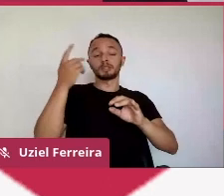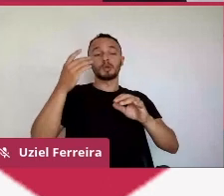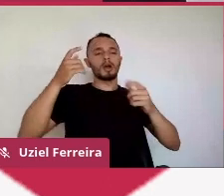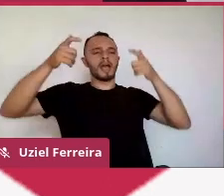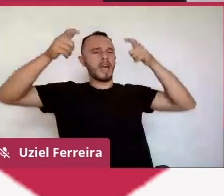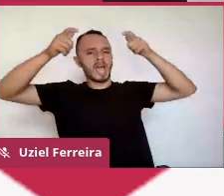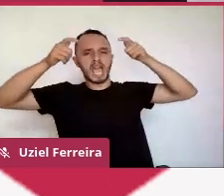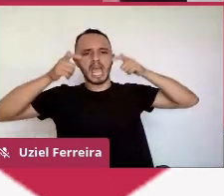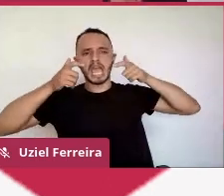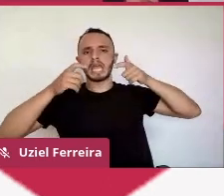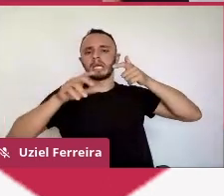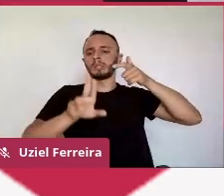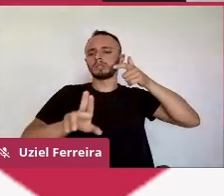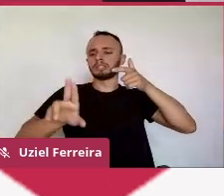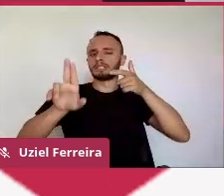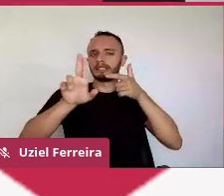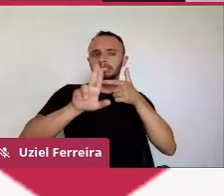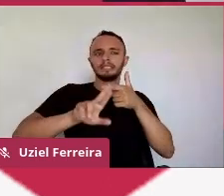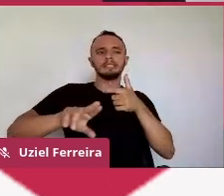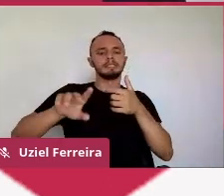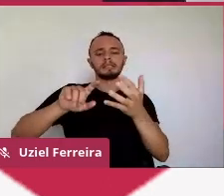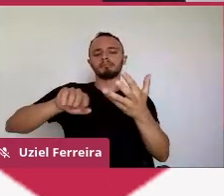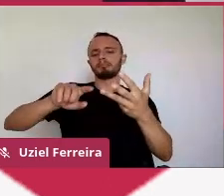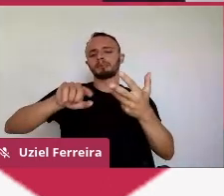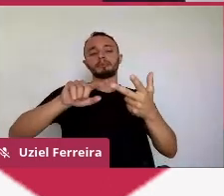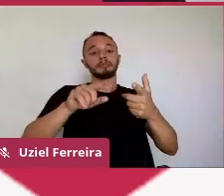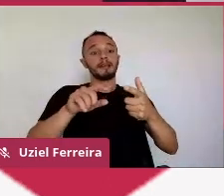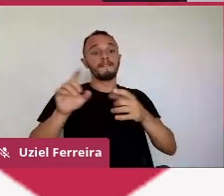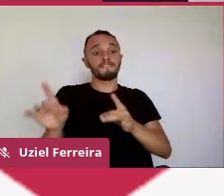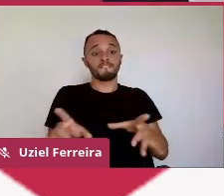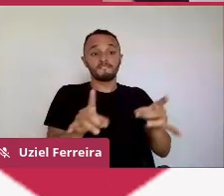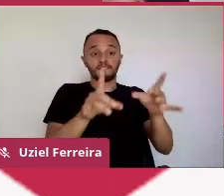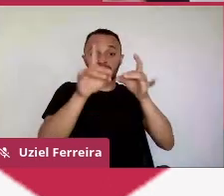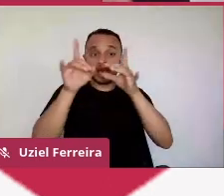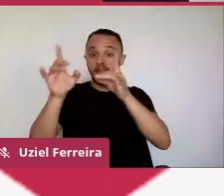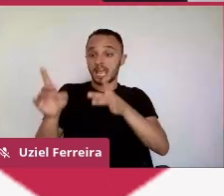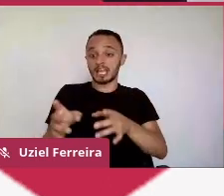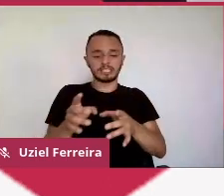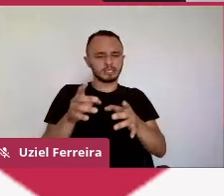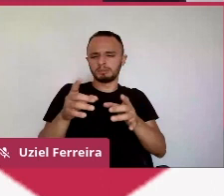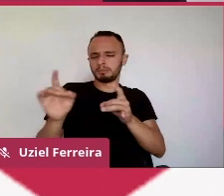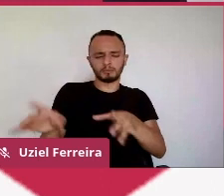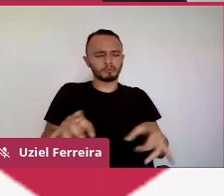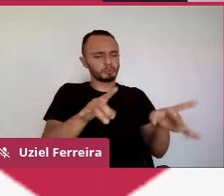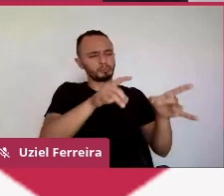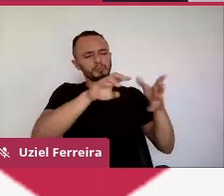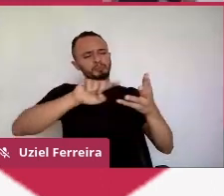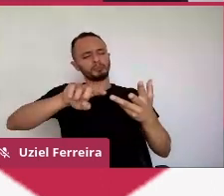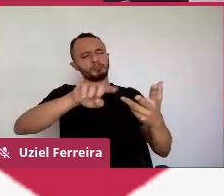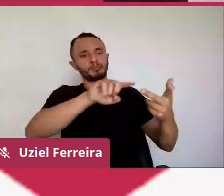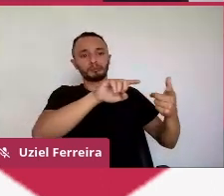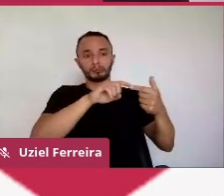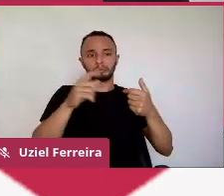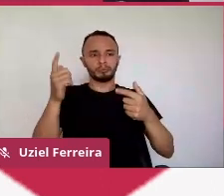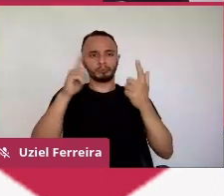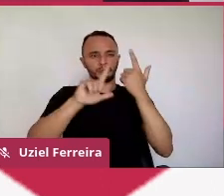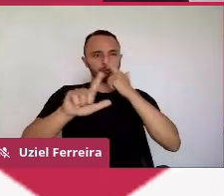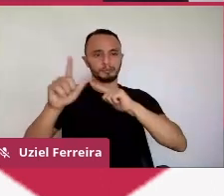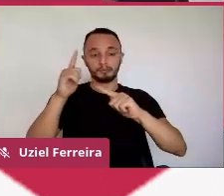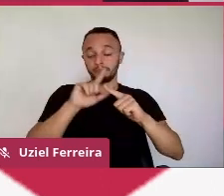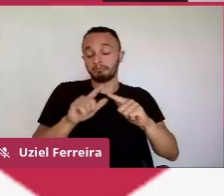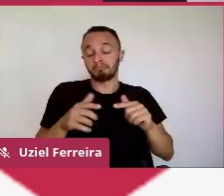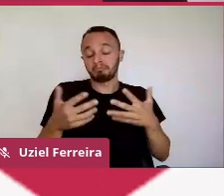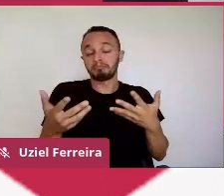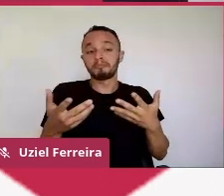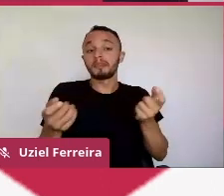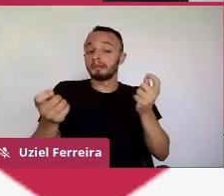por encomenda, e tinha alto valor comercial nesse momento. Então, a indústria, no momento